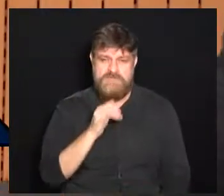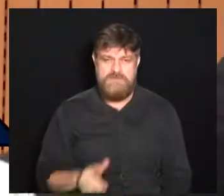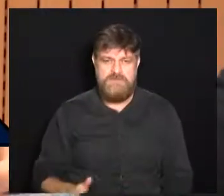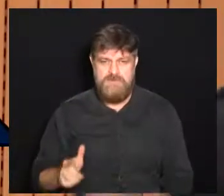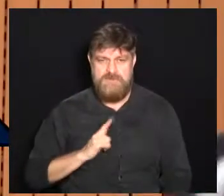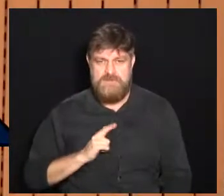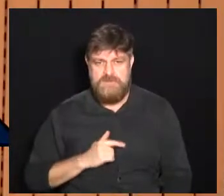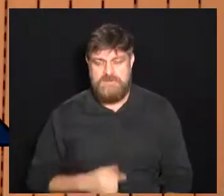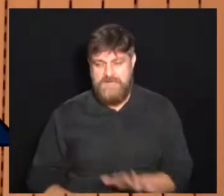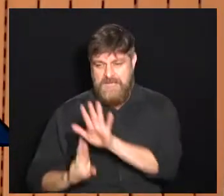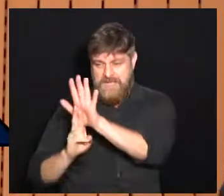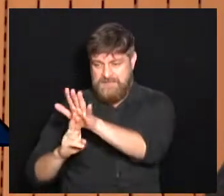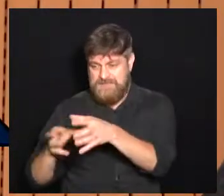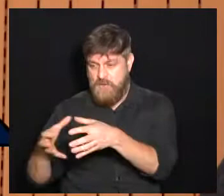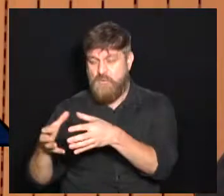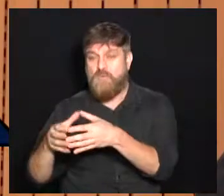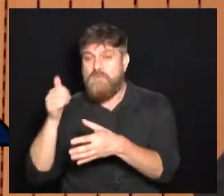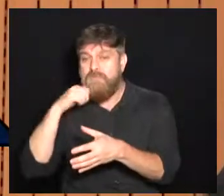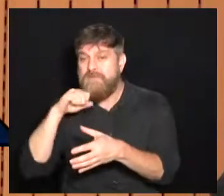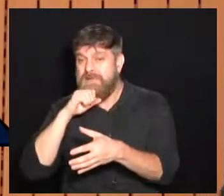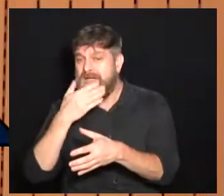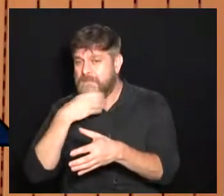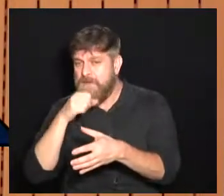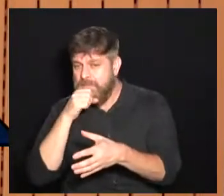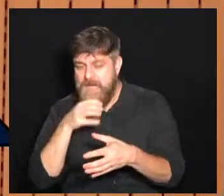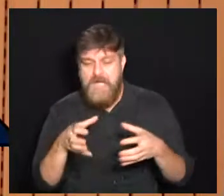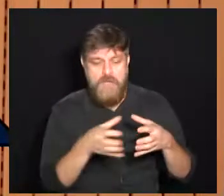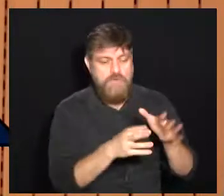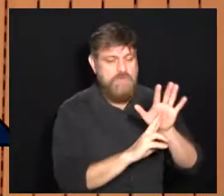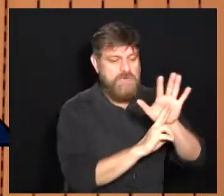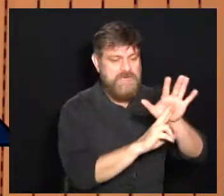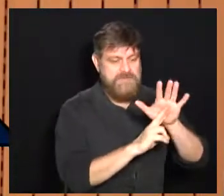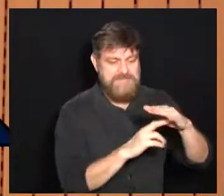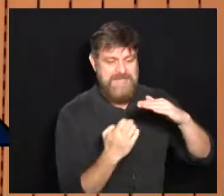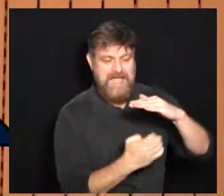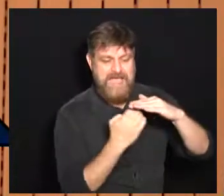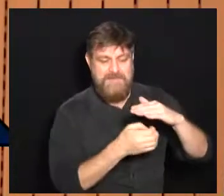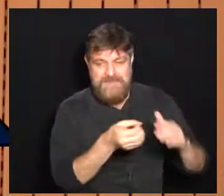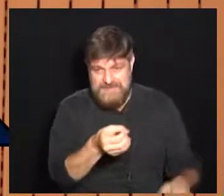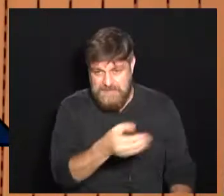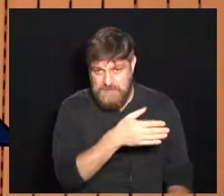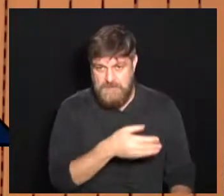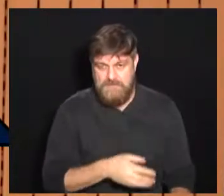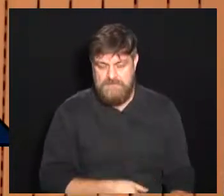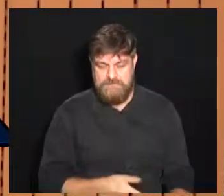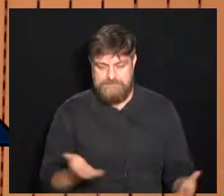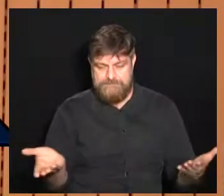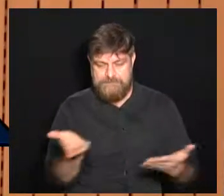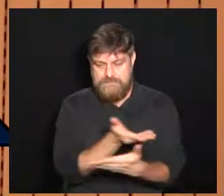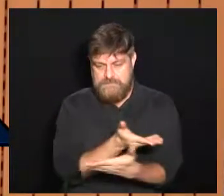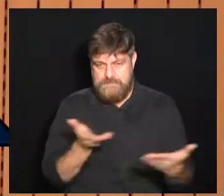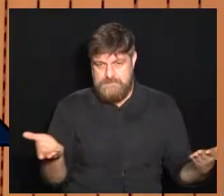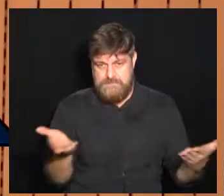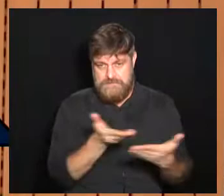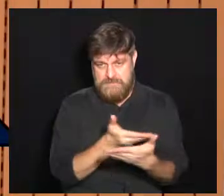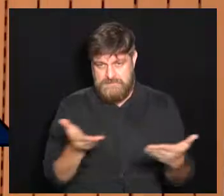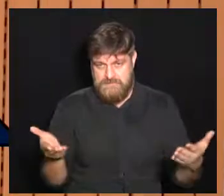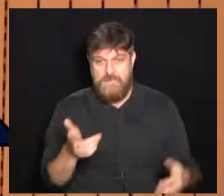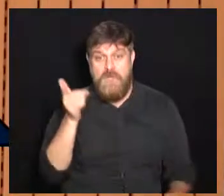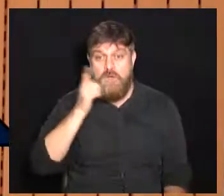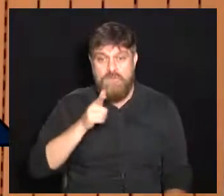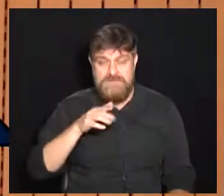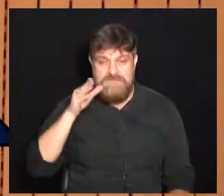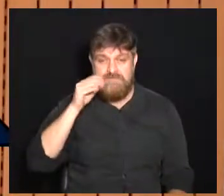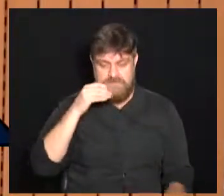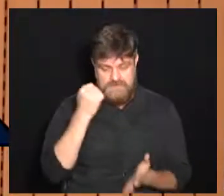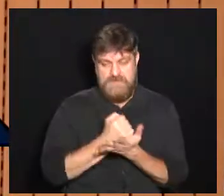a representação das mães e dos pais e a nova entidade, no sentido da gente conseguir consolidar isso. mas essa